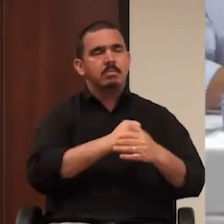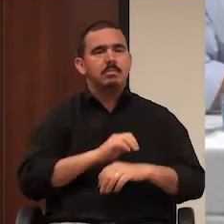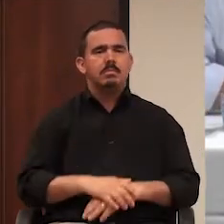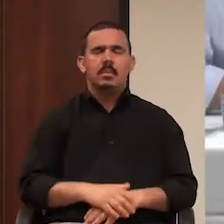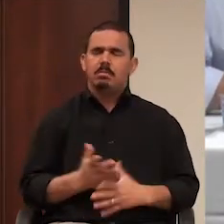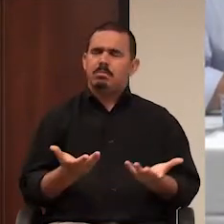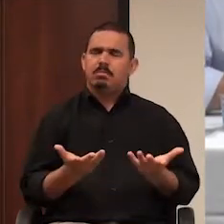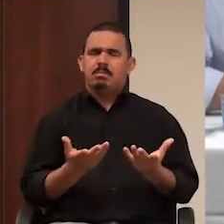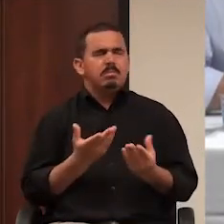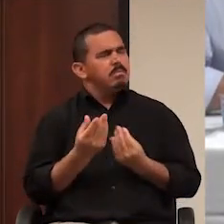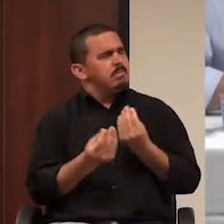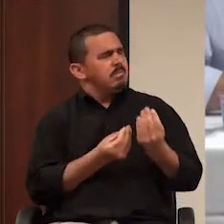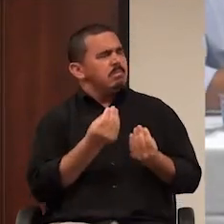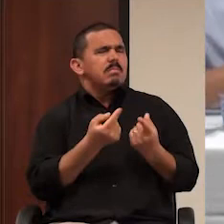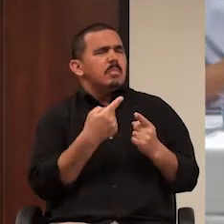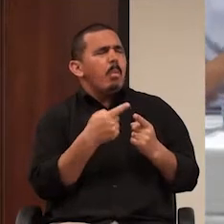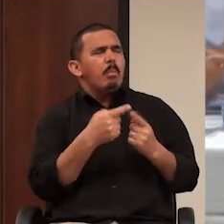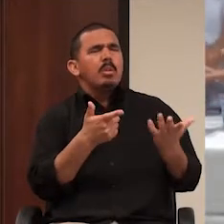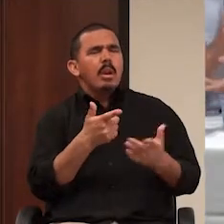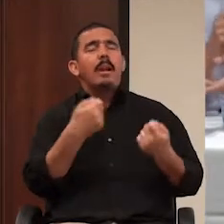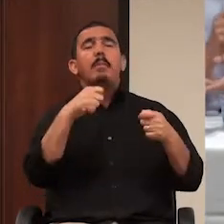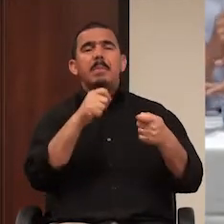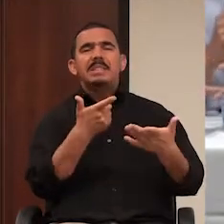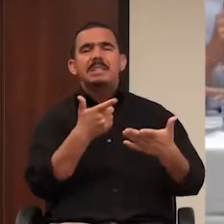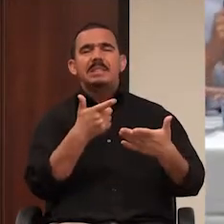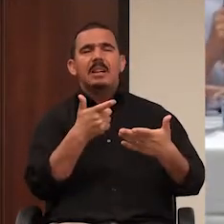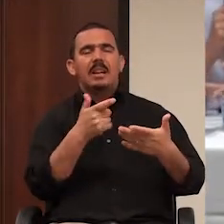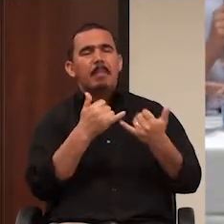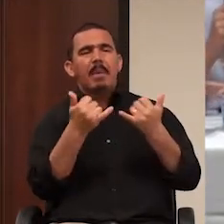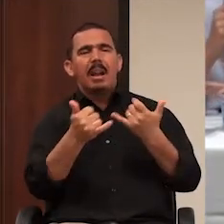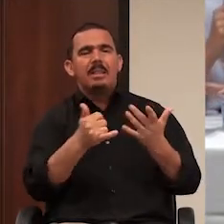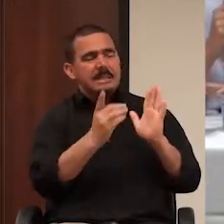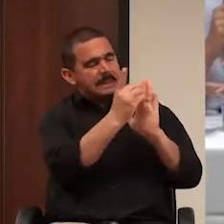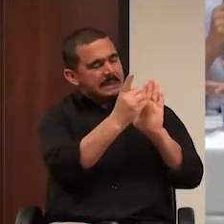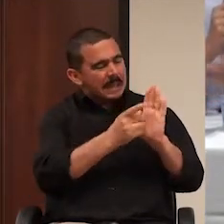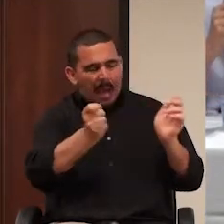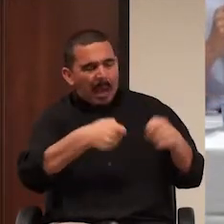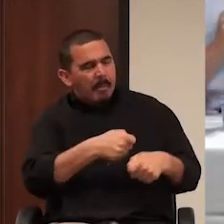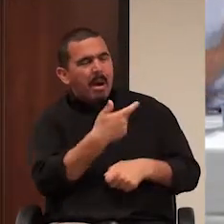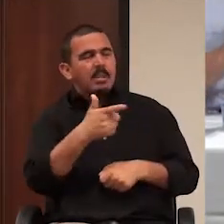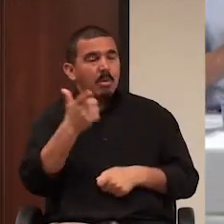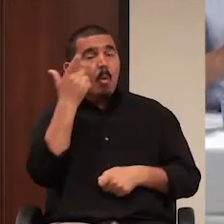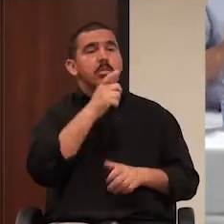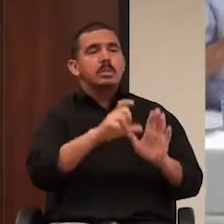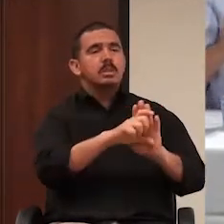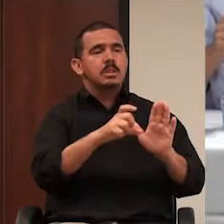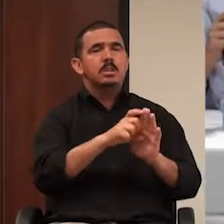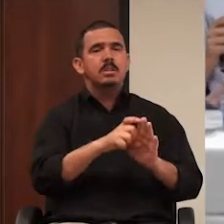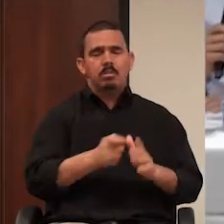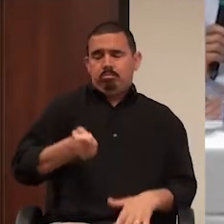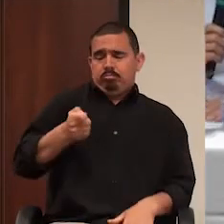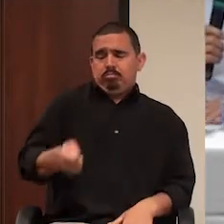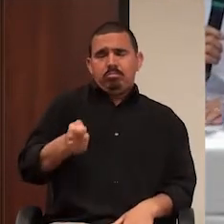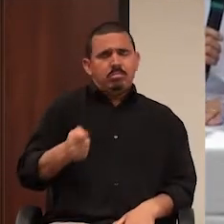Mas por que ele precisa ser interditado para conseguir um bilhete de transporte? Sabe? Isso chegou até o tribunal, falou,